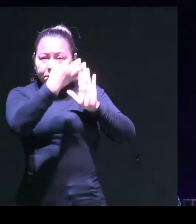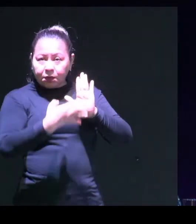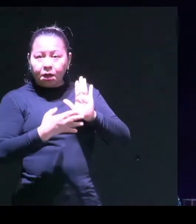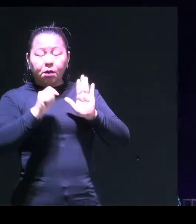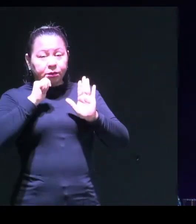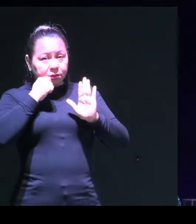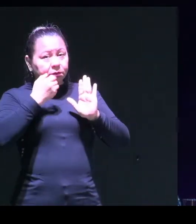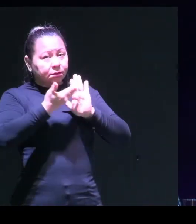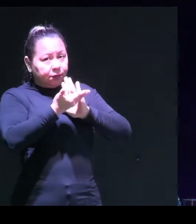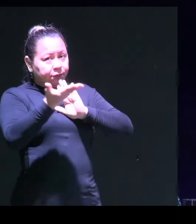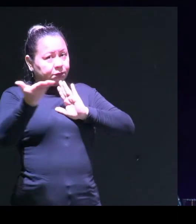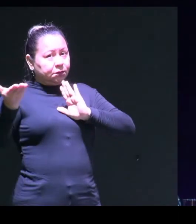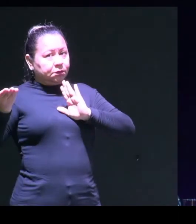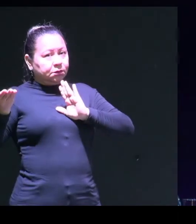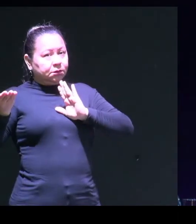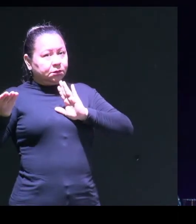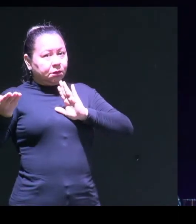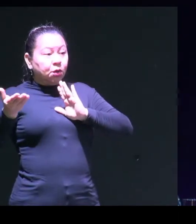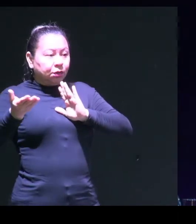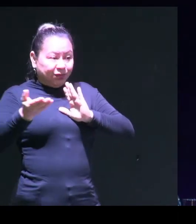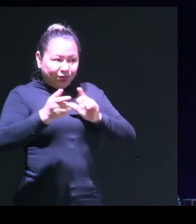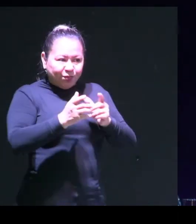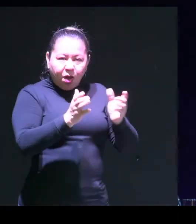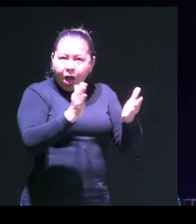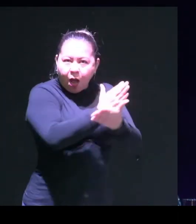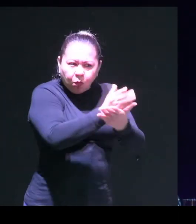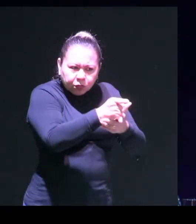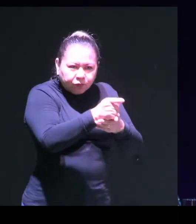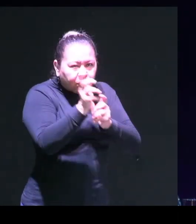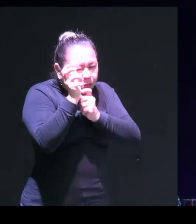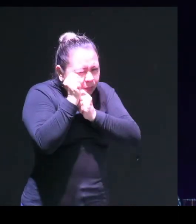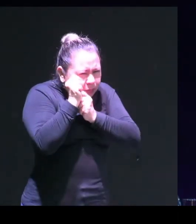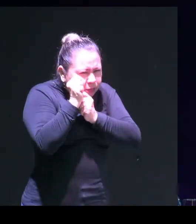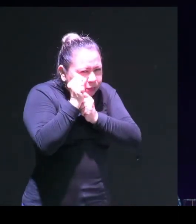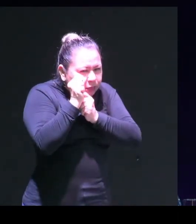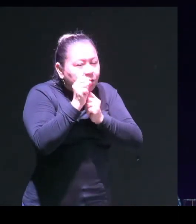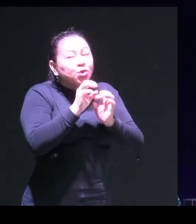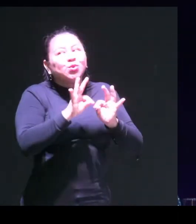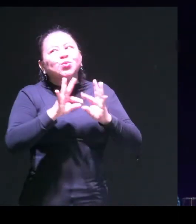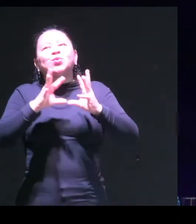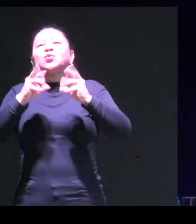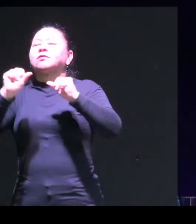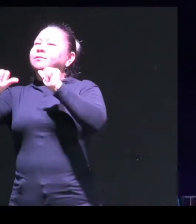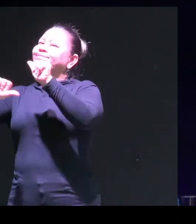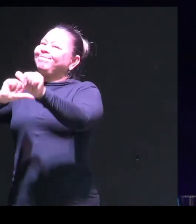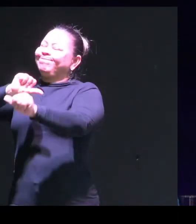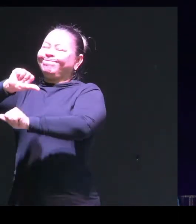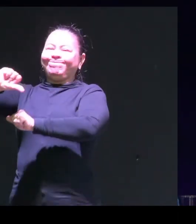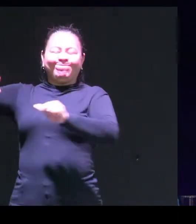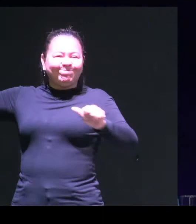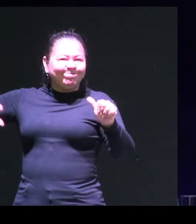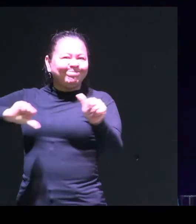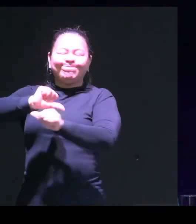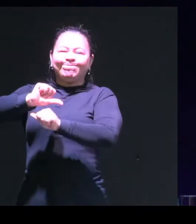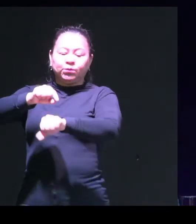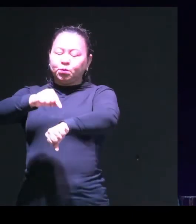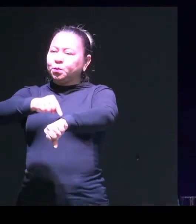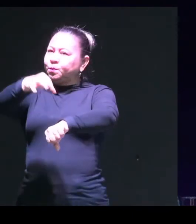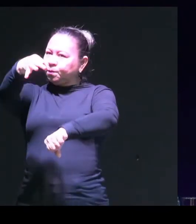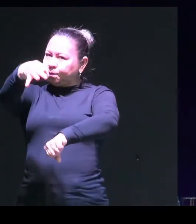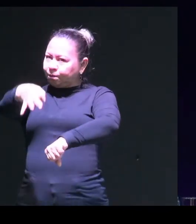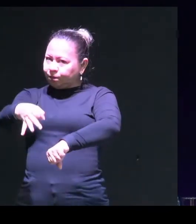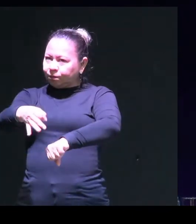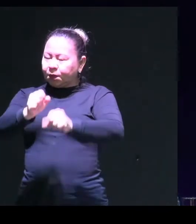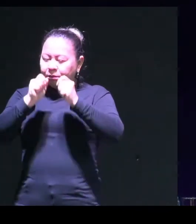mistério. Nem todos dormiremos, mas todos seremos transformados, num momento,